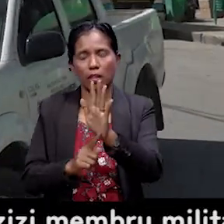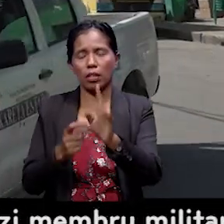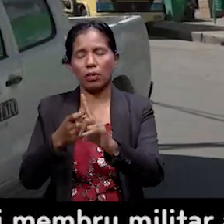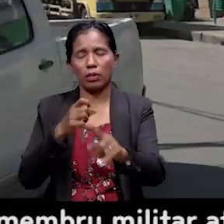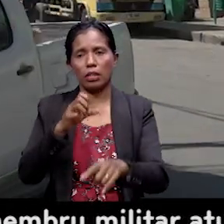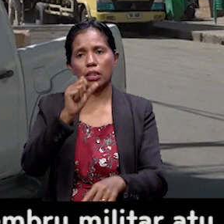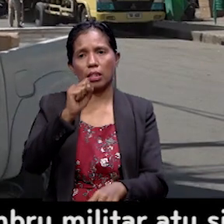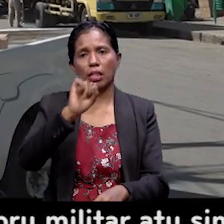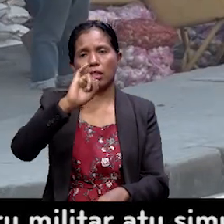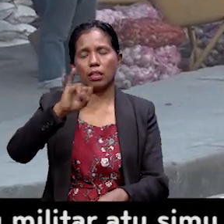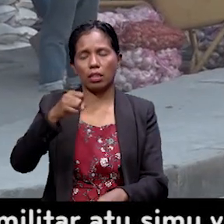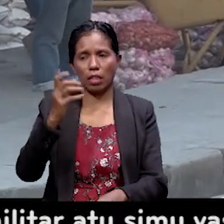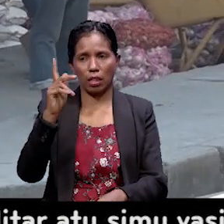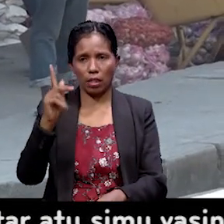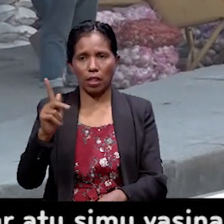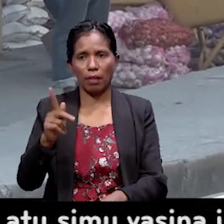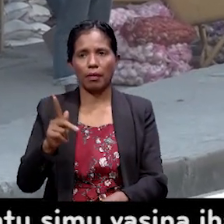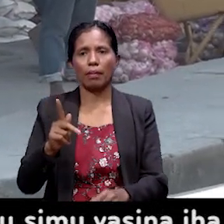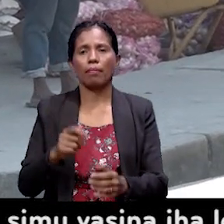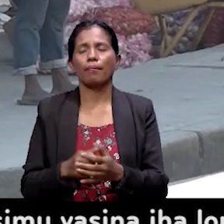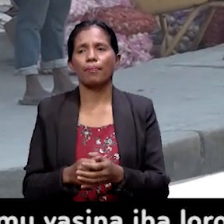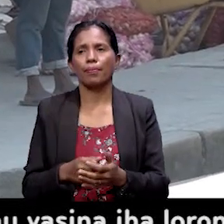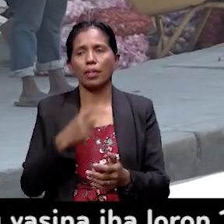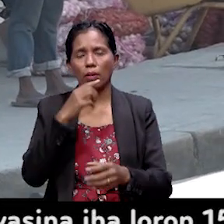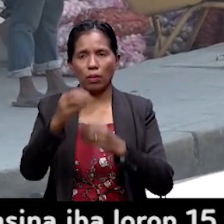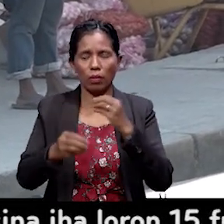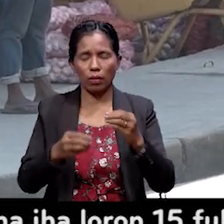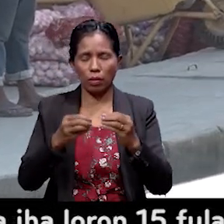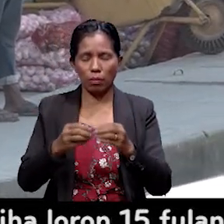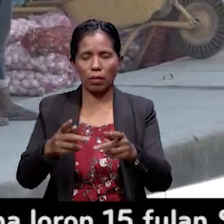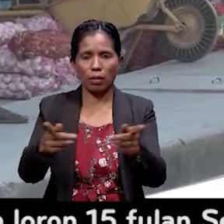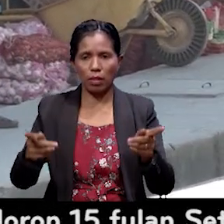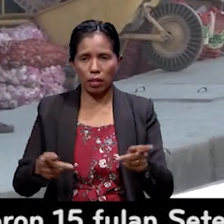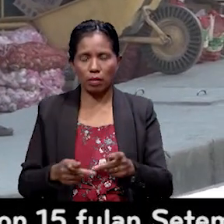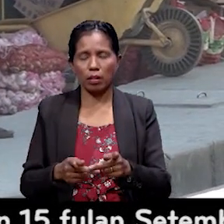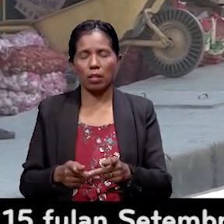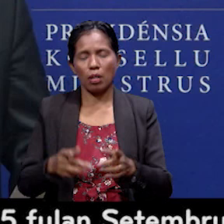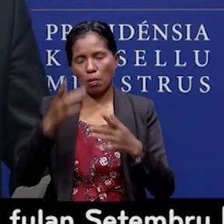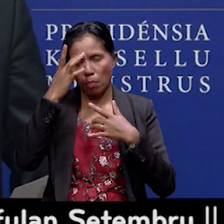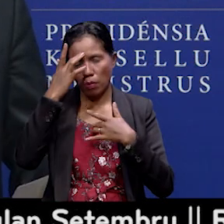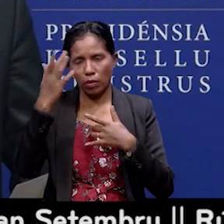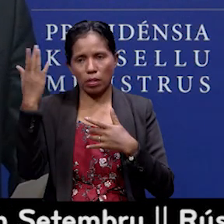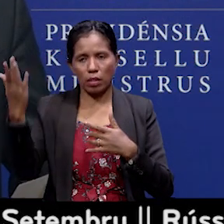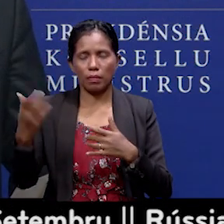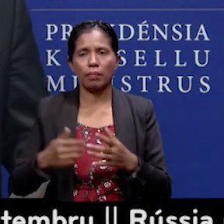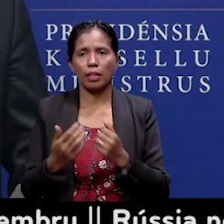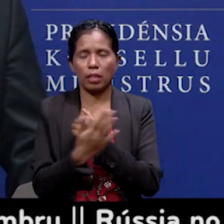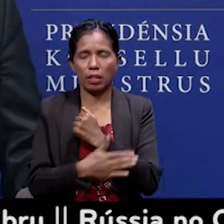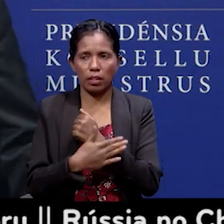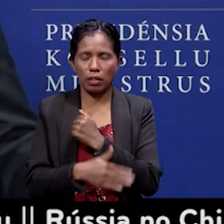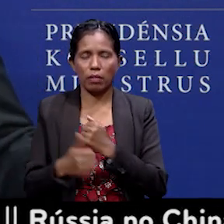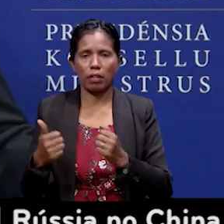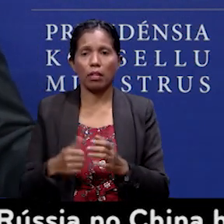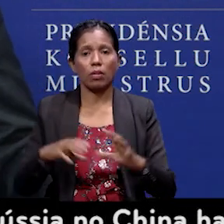sala situação Centro Integrado Gestão Crise, kona ba posto situação epidemiológica na São Nian. Conselho